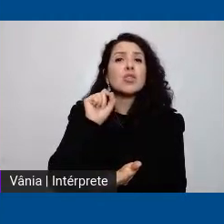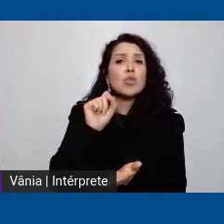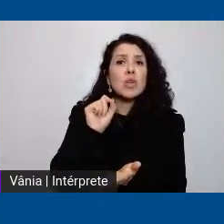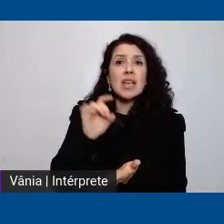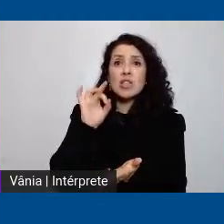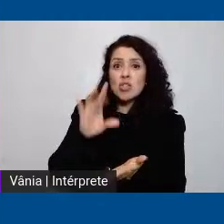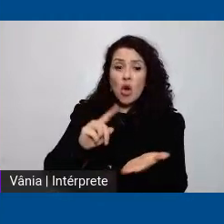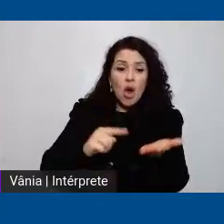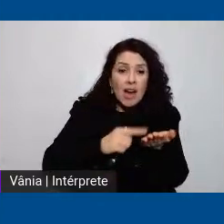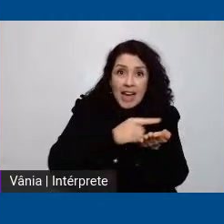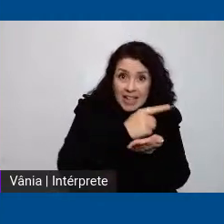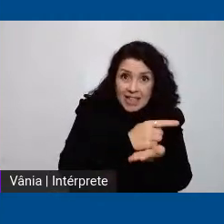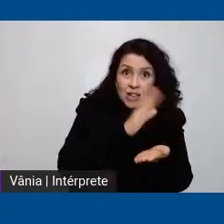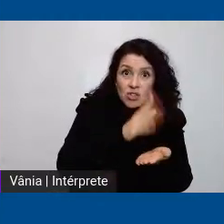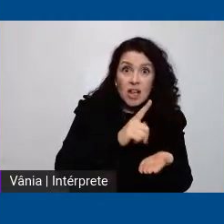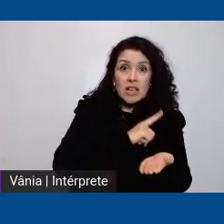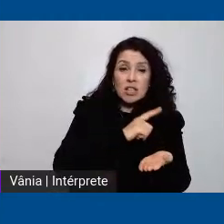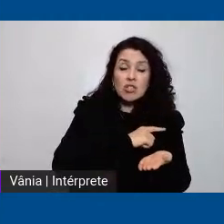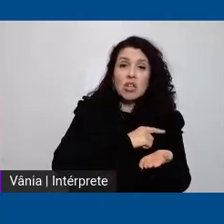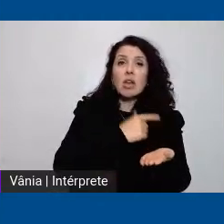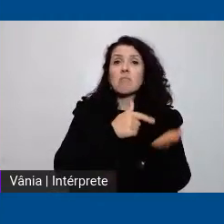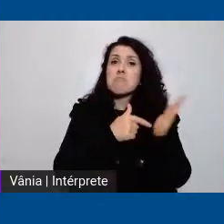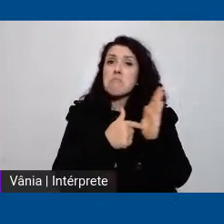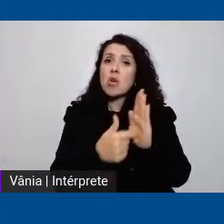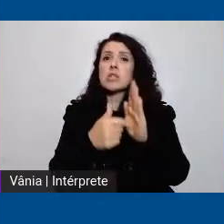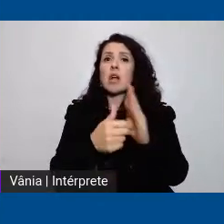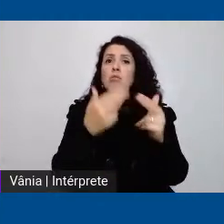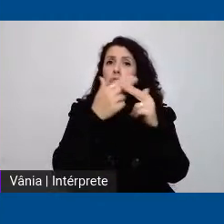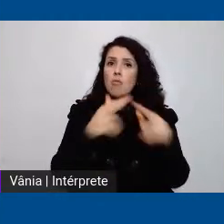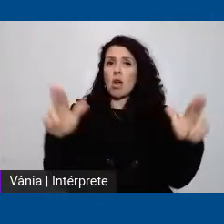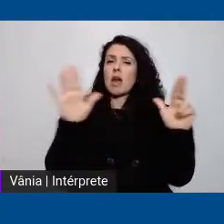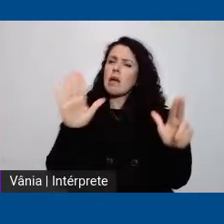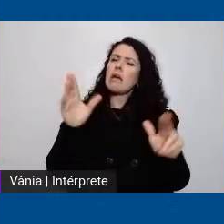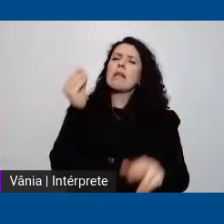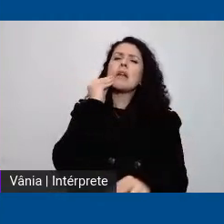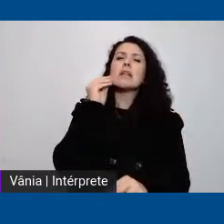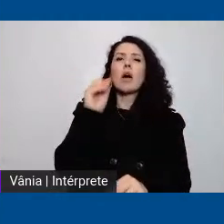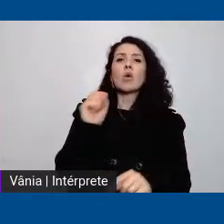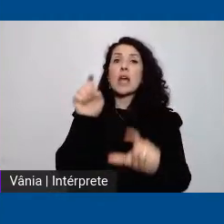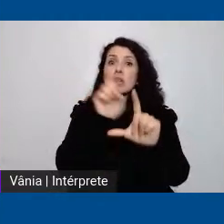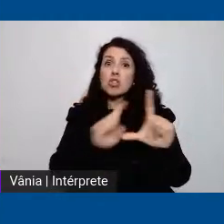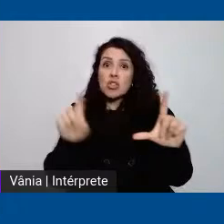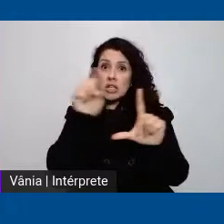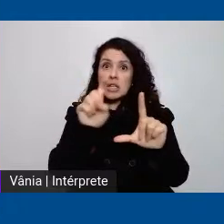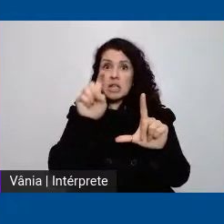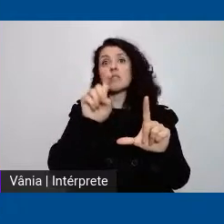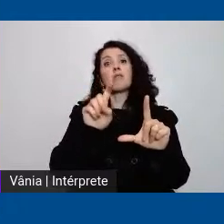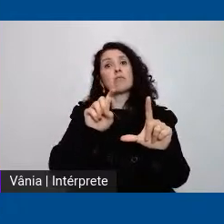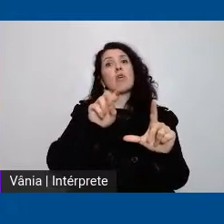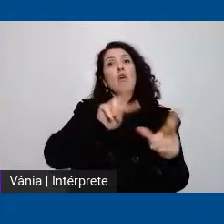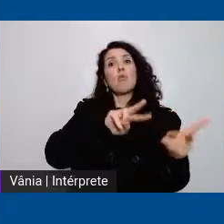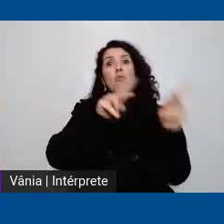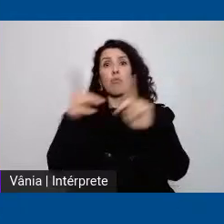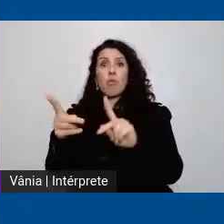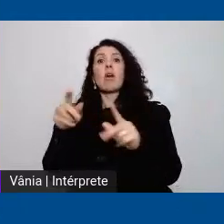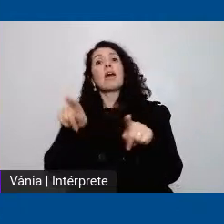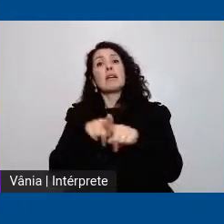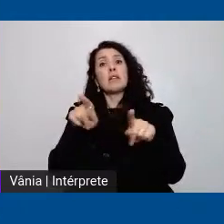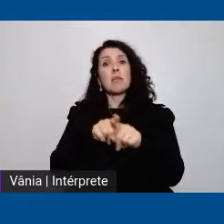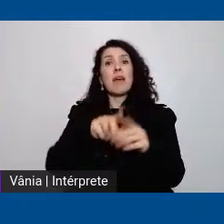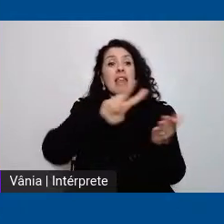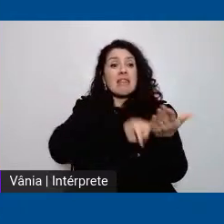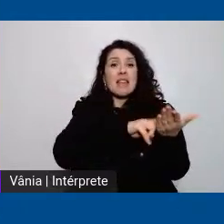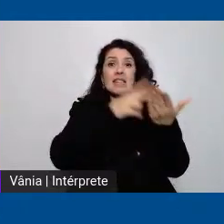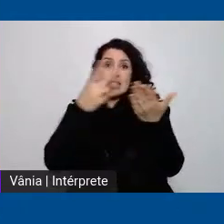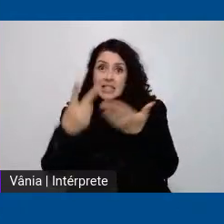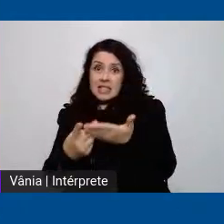os cadernos, né? E o primeiro esforço foi de digitalização, transcrição e tradução, porque a maioria das anotações de